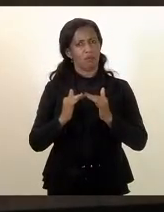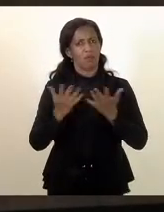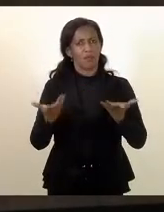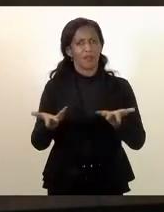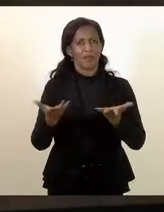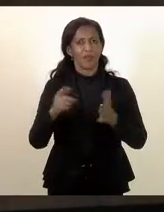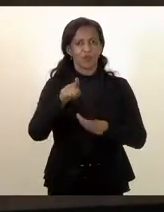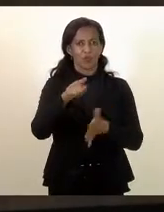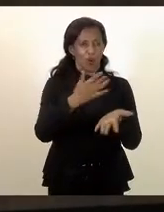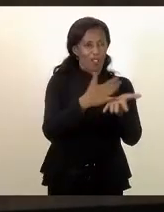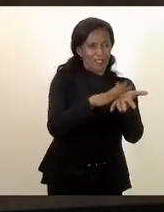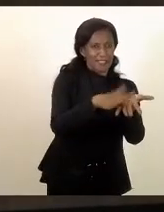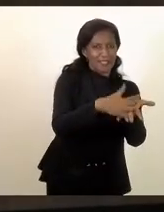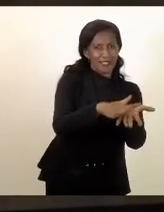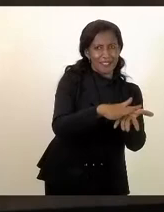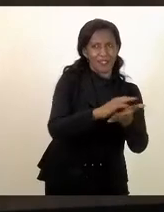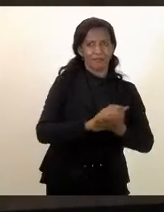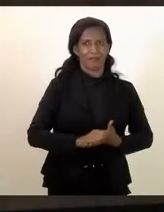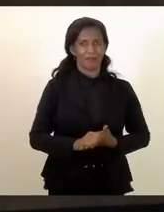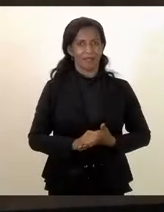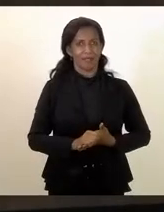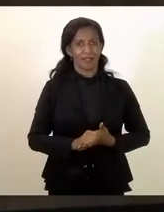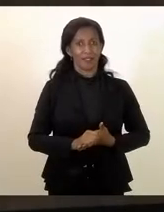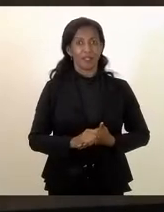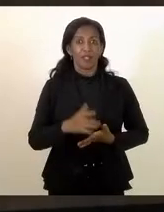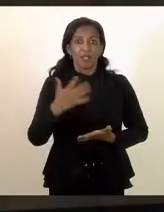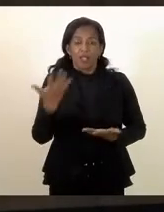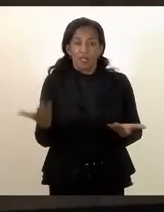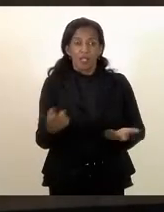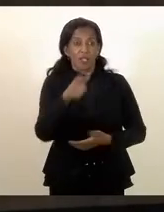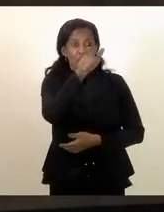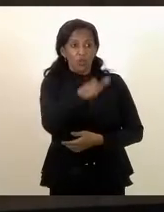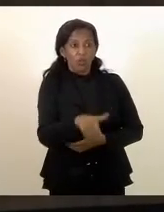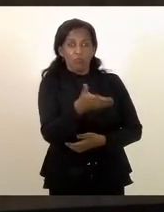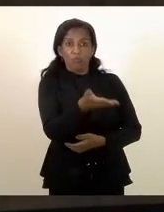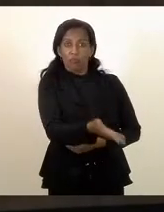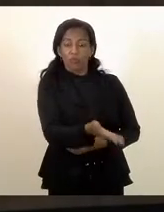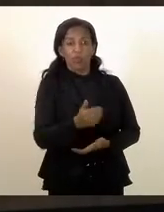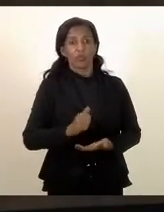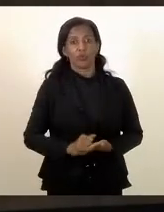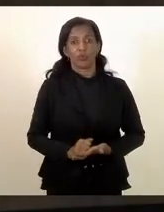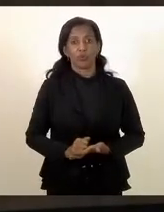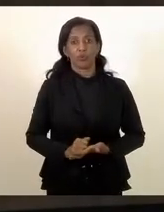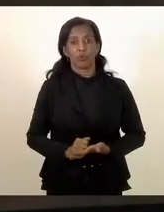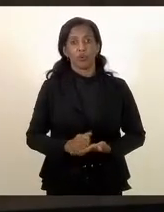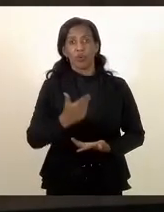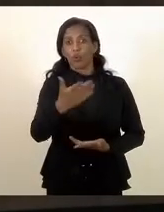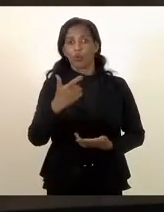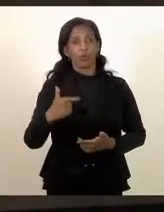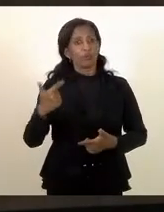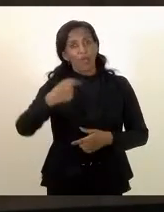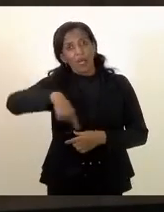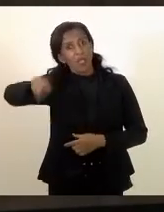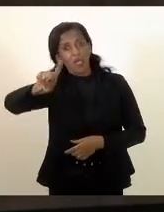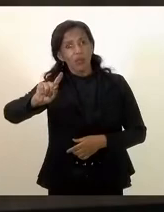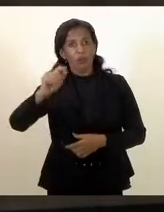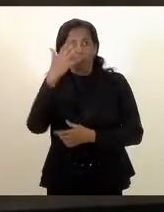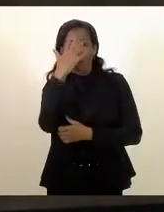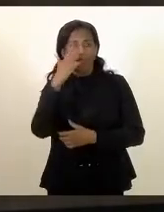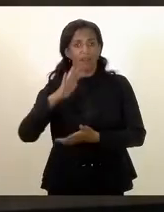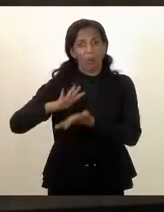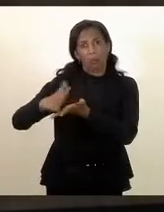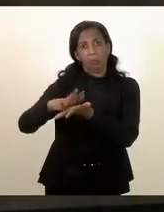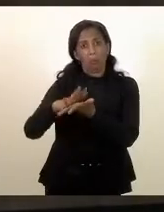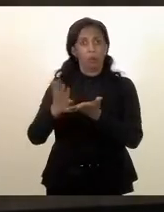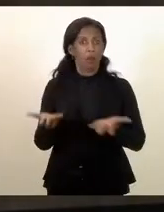senhor goste de samba e o senhor não esteja fazendo esse tipo de atividade nesse momento mas